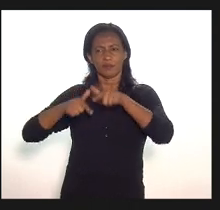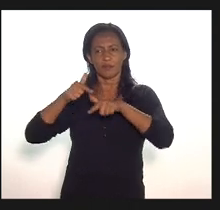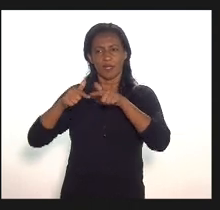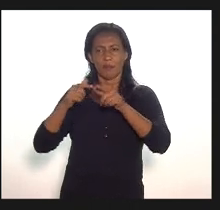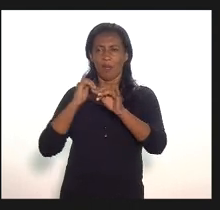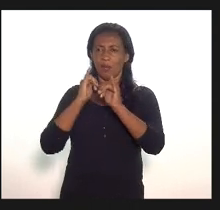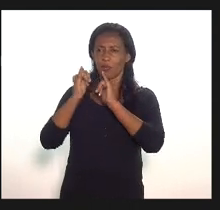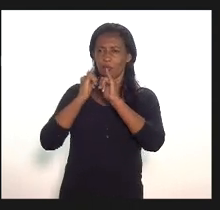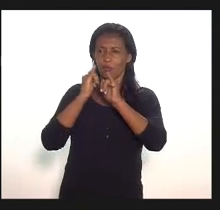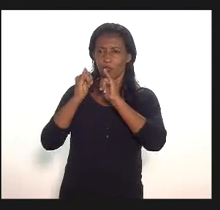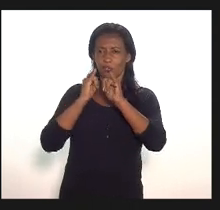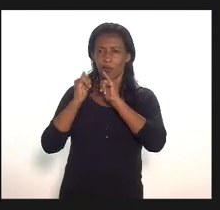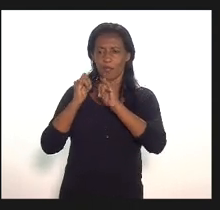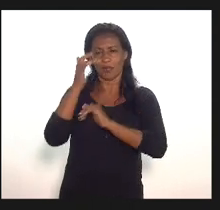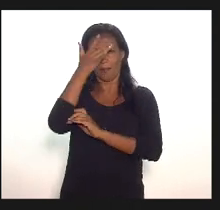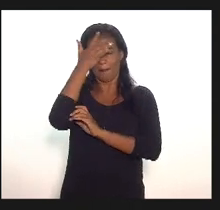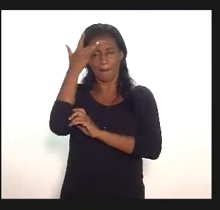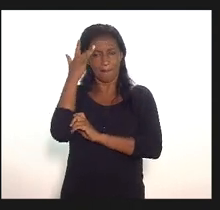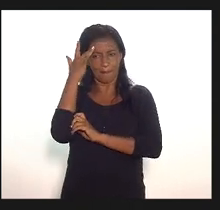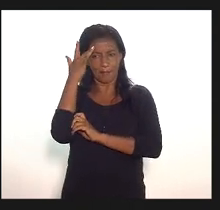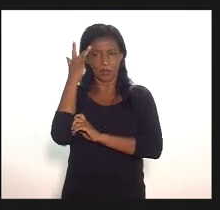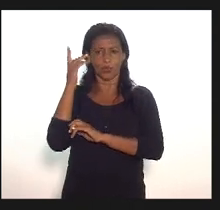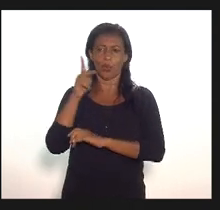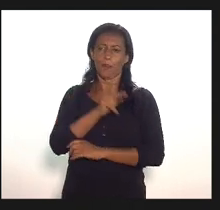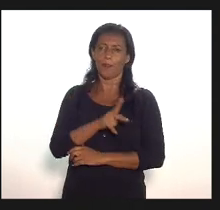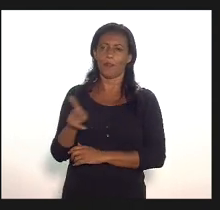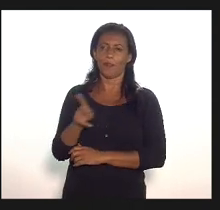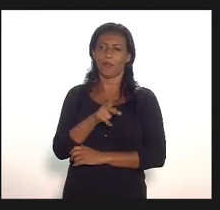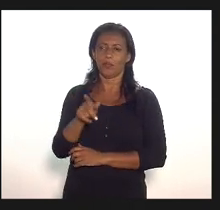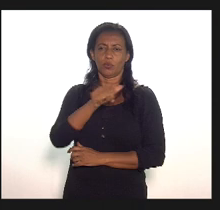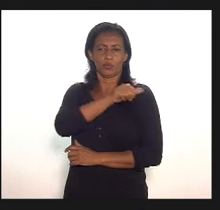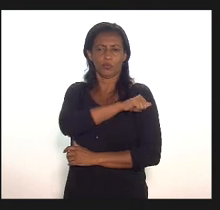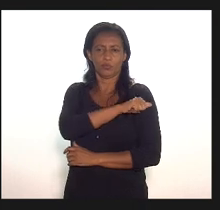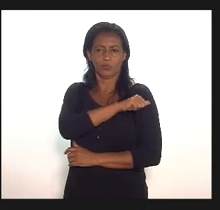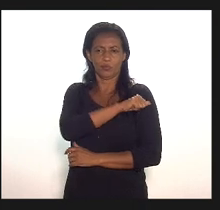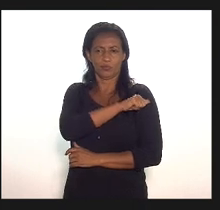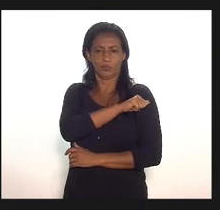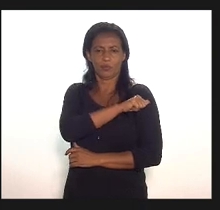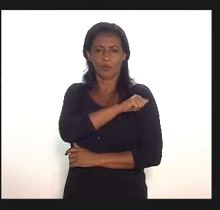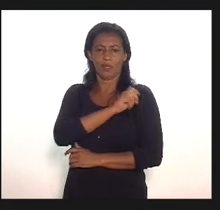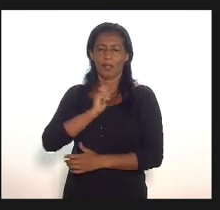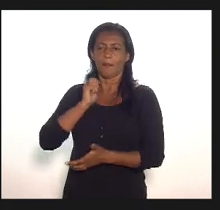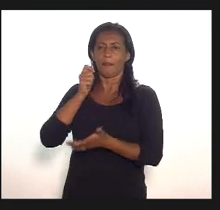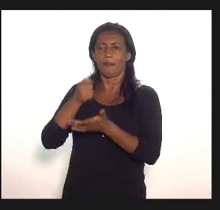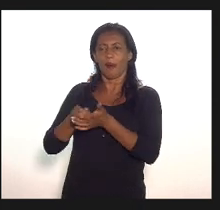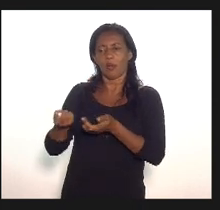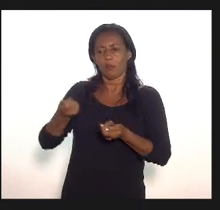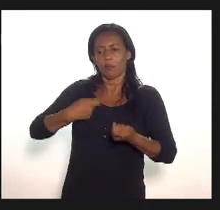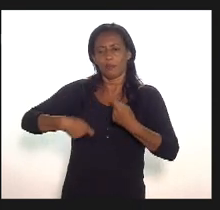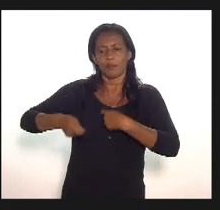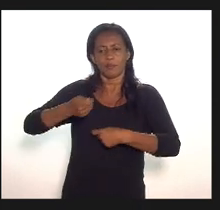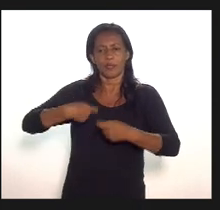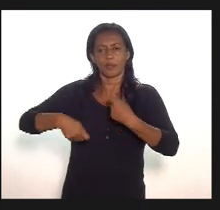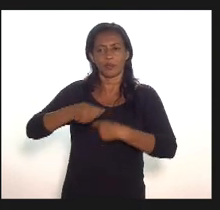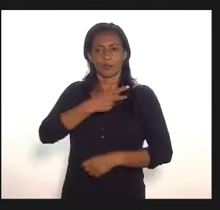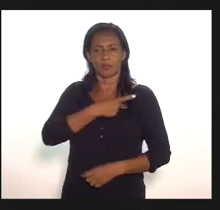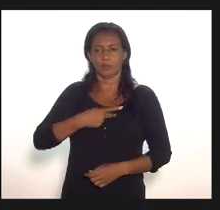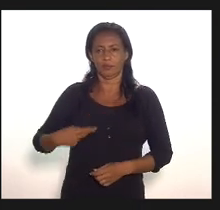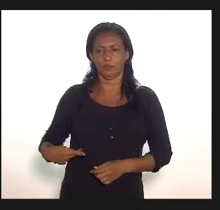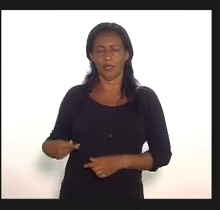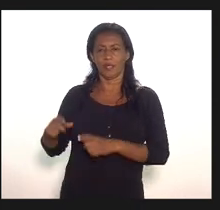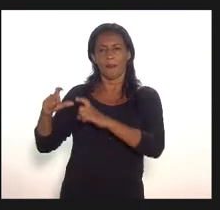dados para estudantes e professores da rede municipal, custeado pela administração pública, a